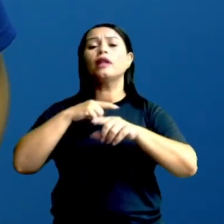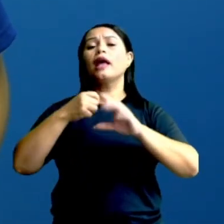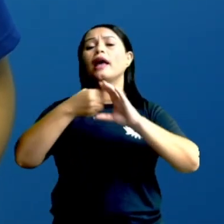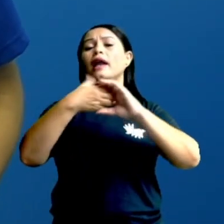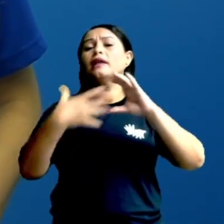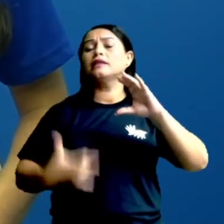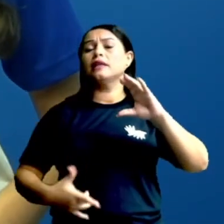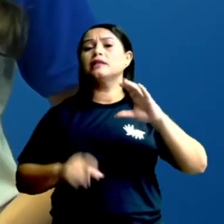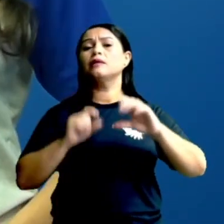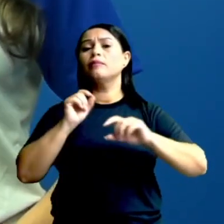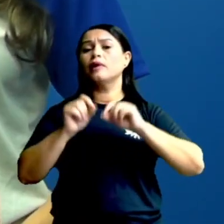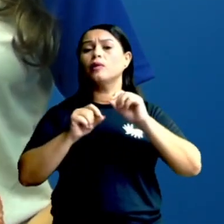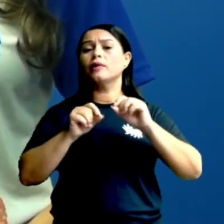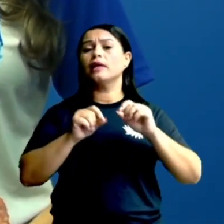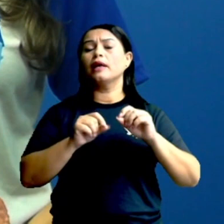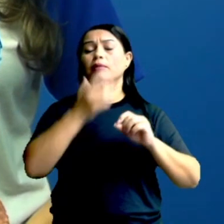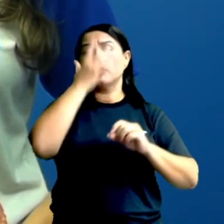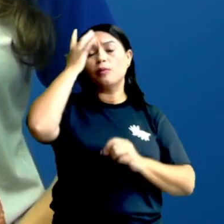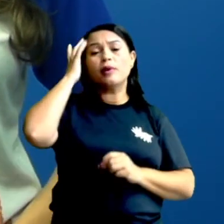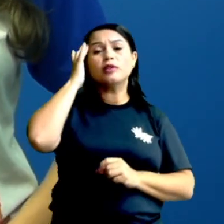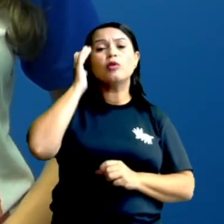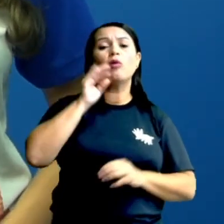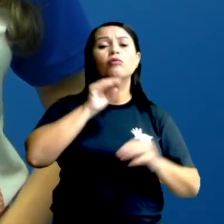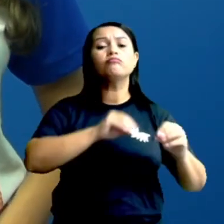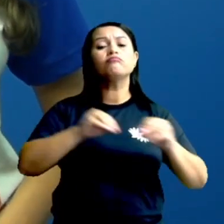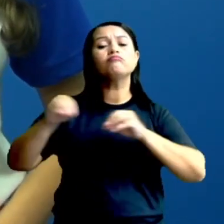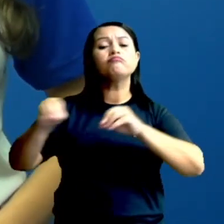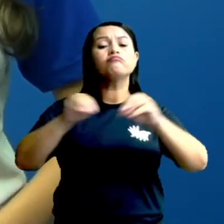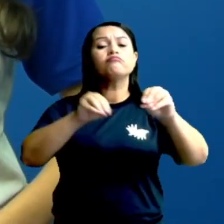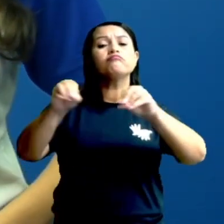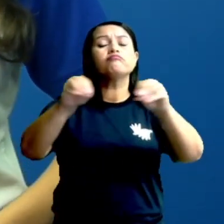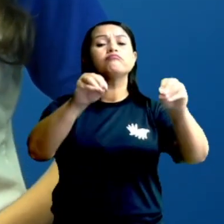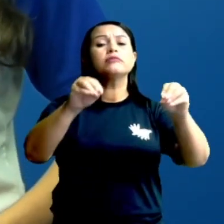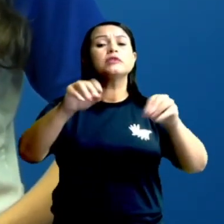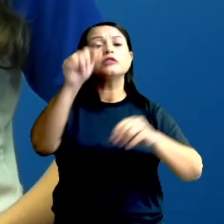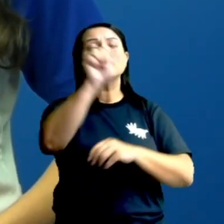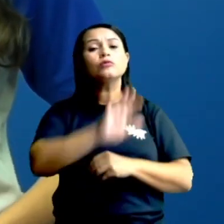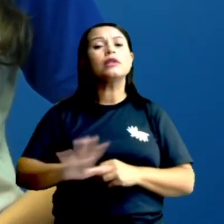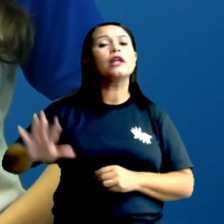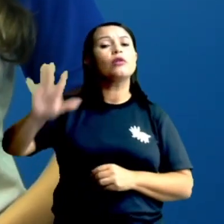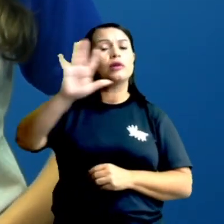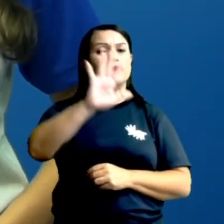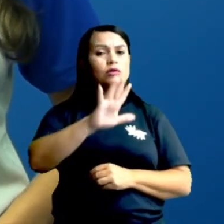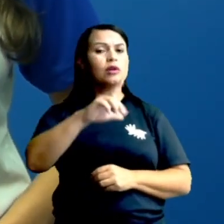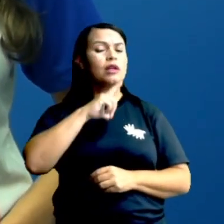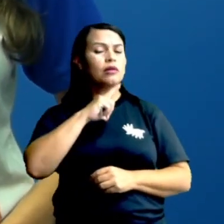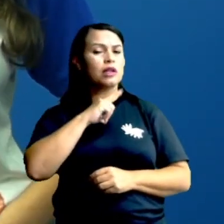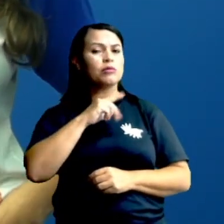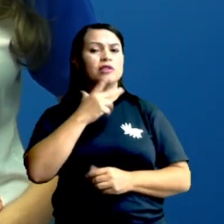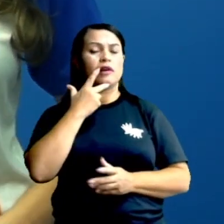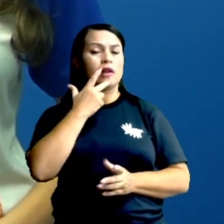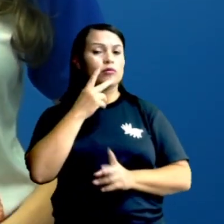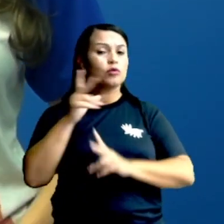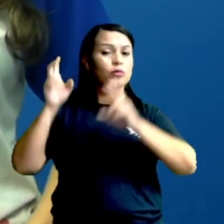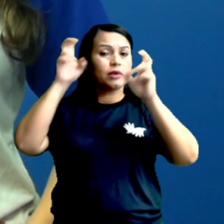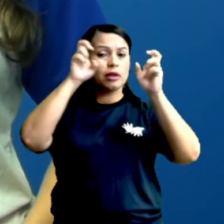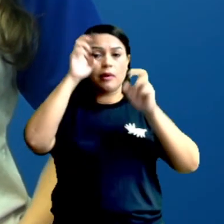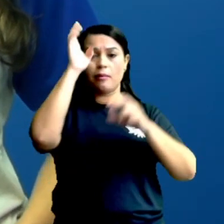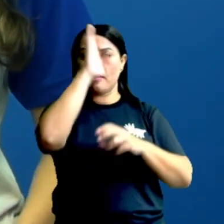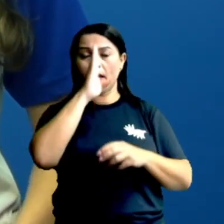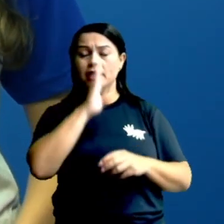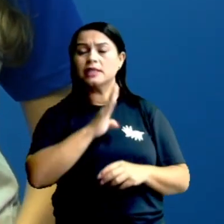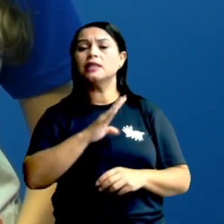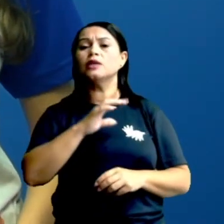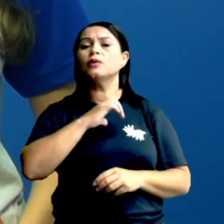ser deslocamentos de cidadãos brasileiros dentro do território nacional, tá? Que a gente enfatizou o Brasil, tá? Este